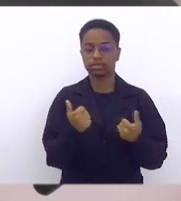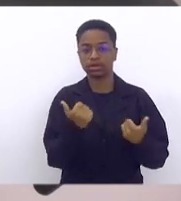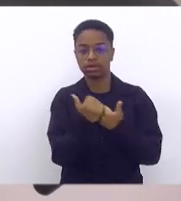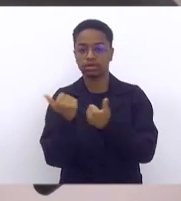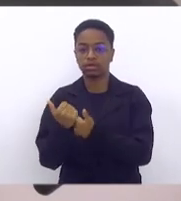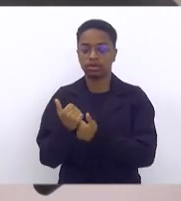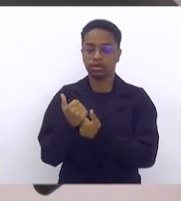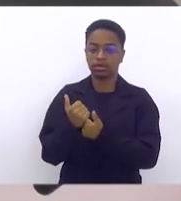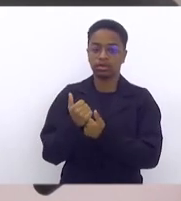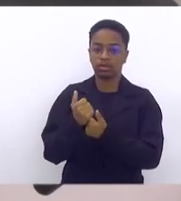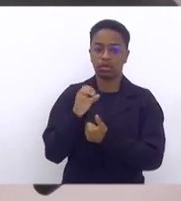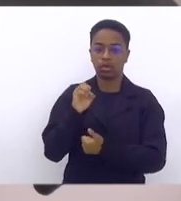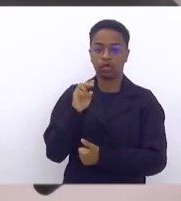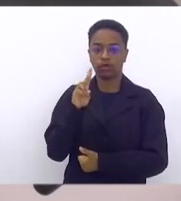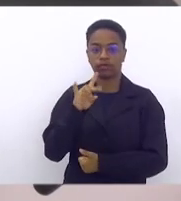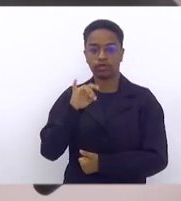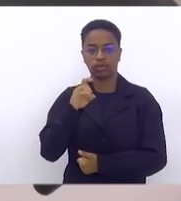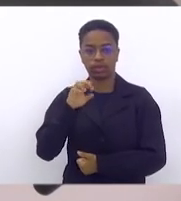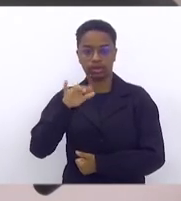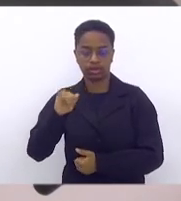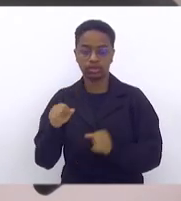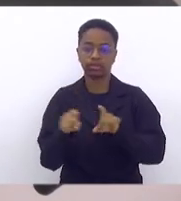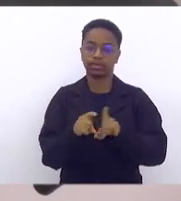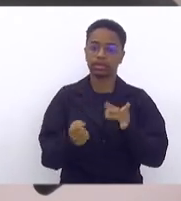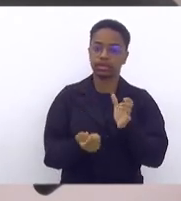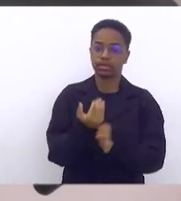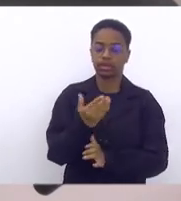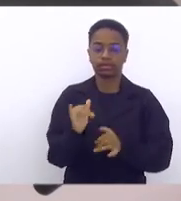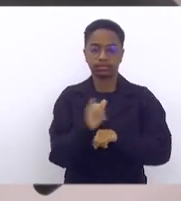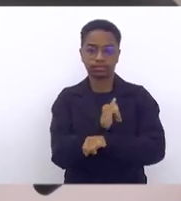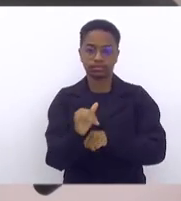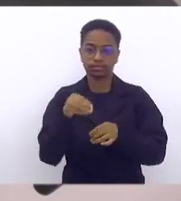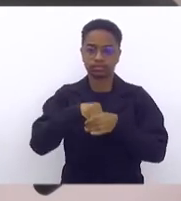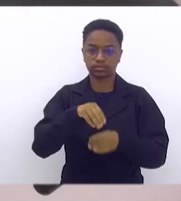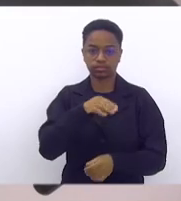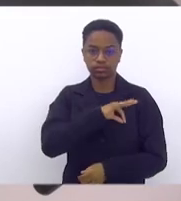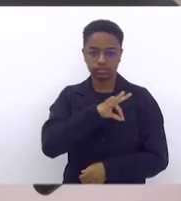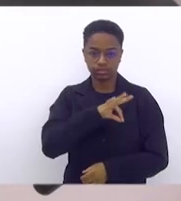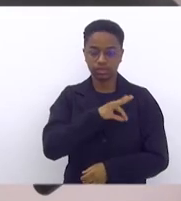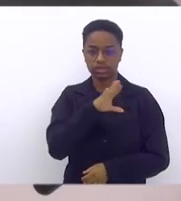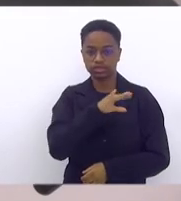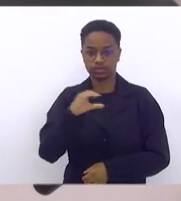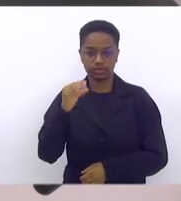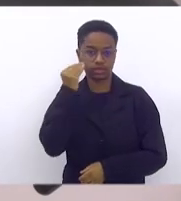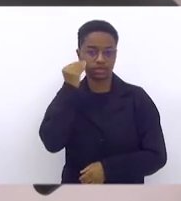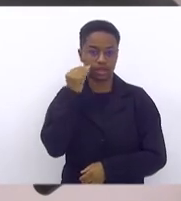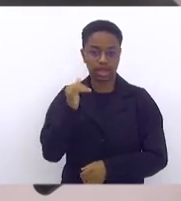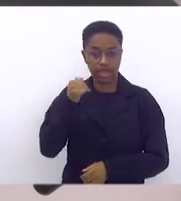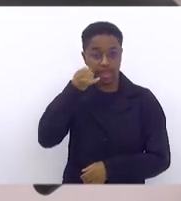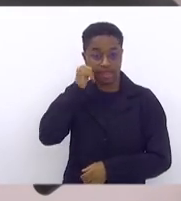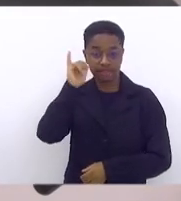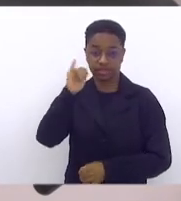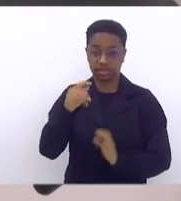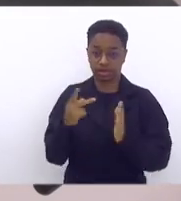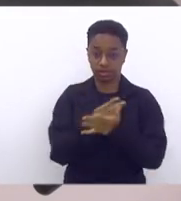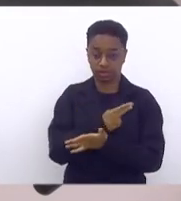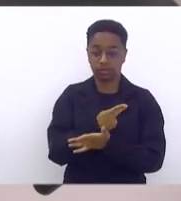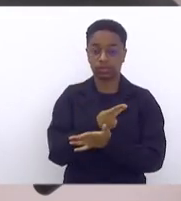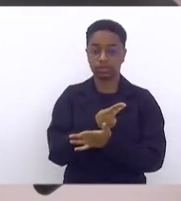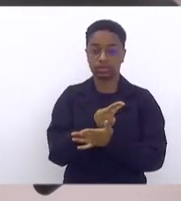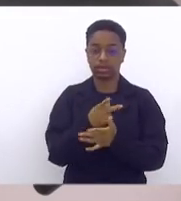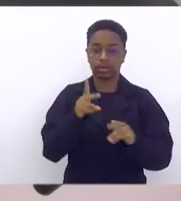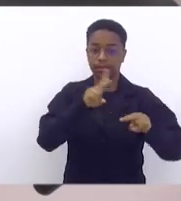ouvidorias. A gente tem que criar algum mecanismo no âmbito da Polícia Civil que vai evitar e proibir a formação desses álbuns de suspeitos, né?